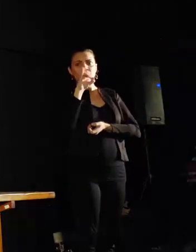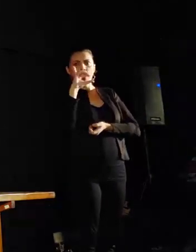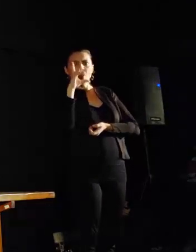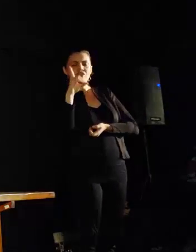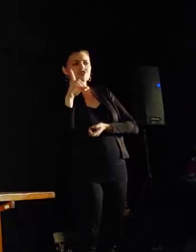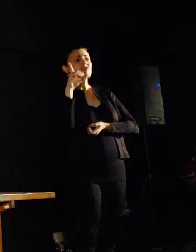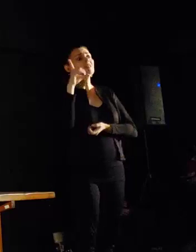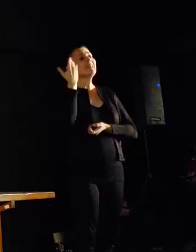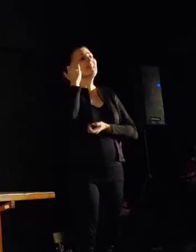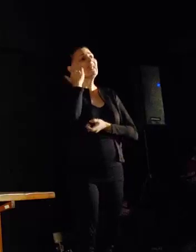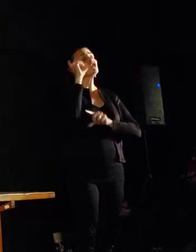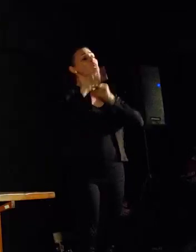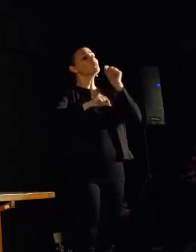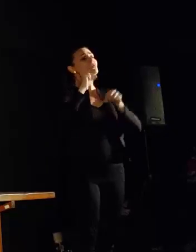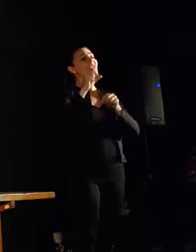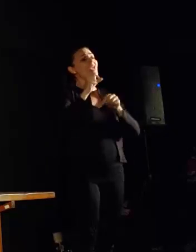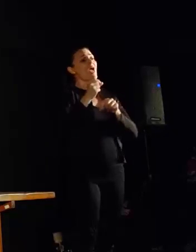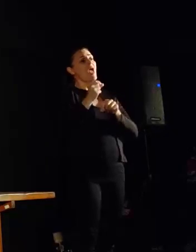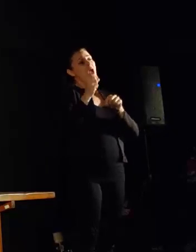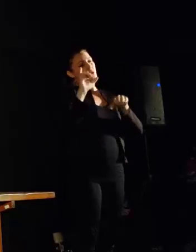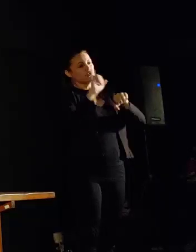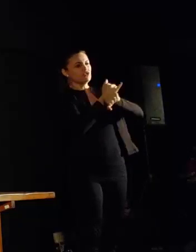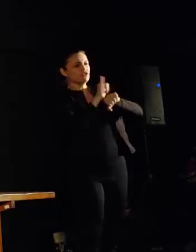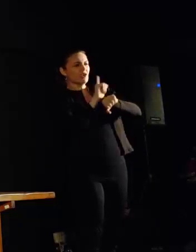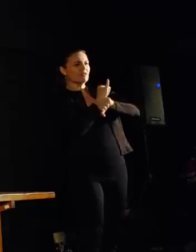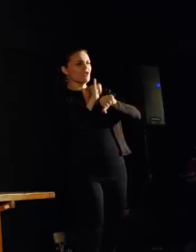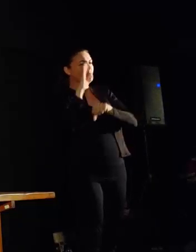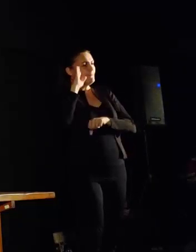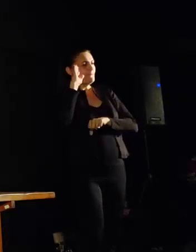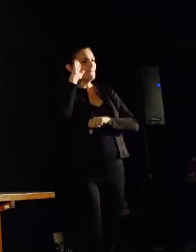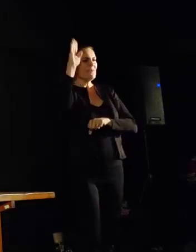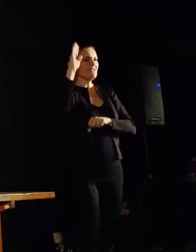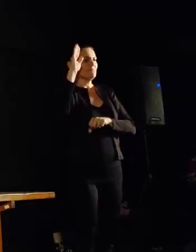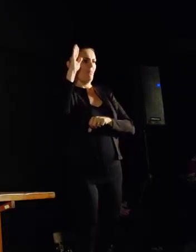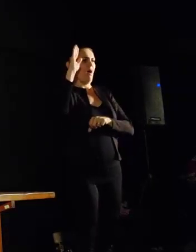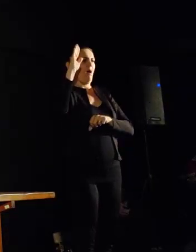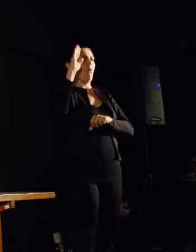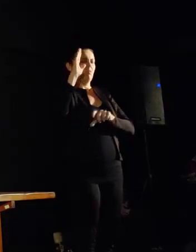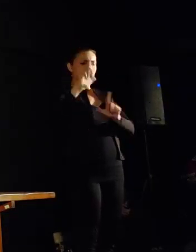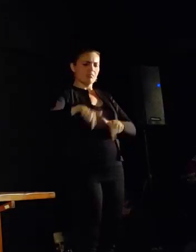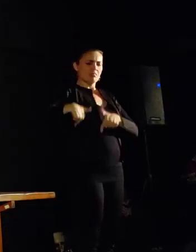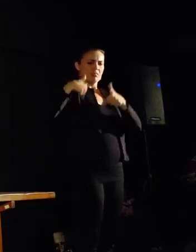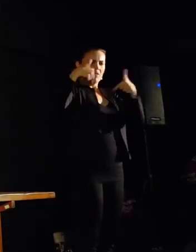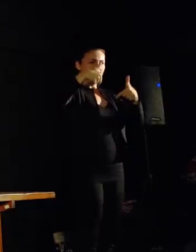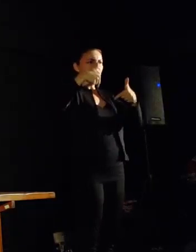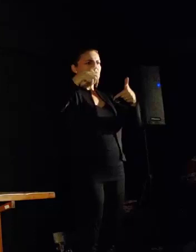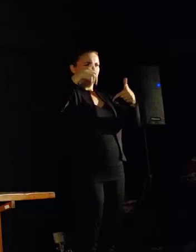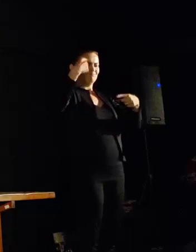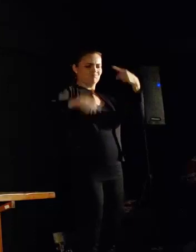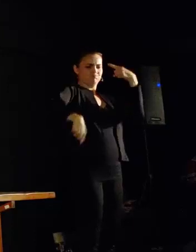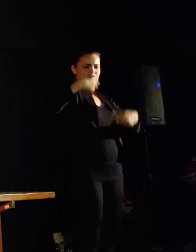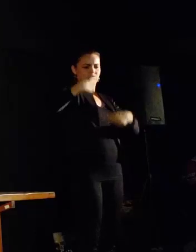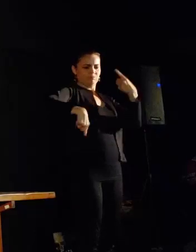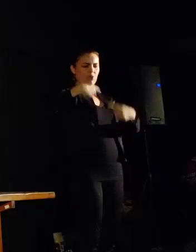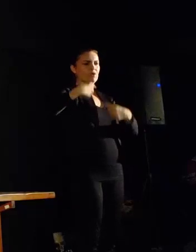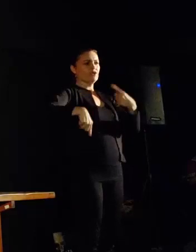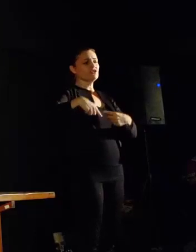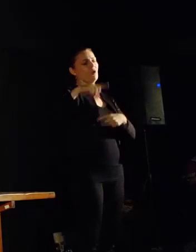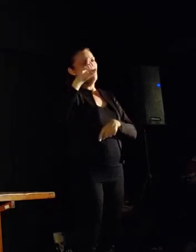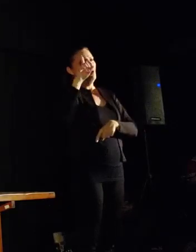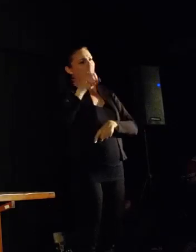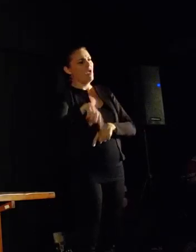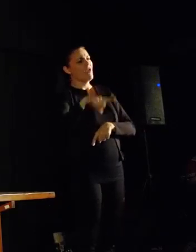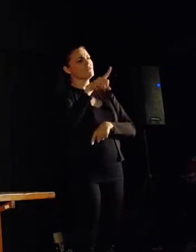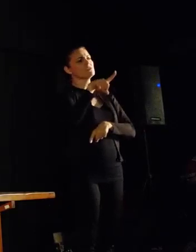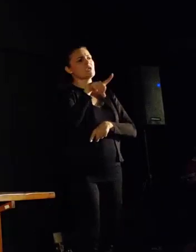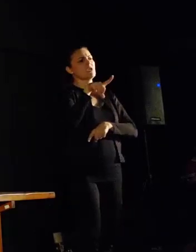fundamental, uma das estratégias fundamentais do campo político é você quebrar essas produções fantasmáticas.